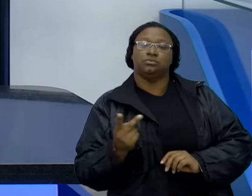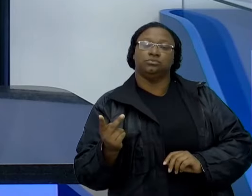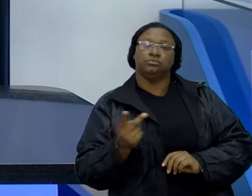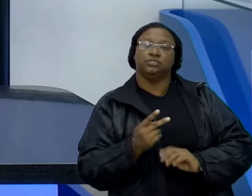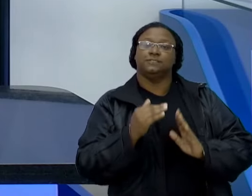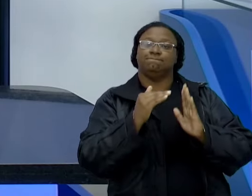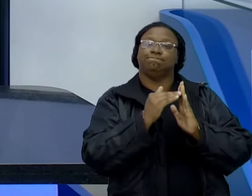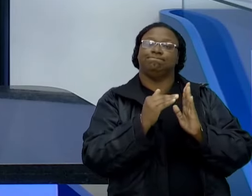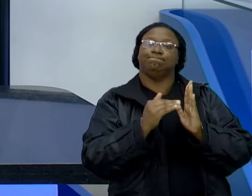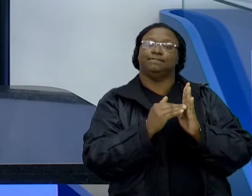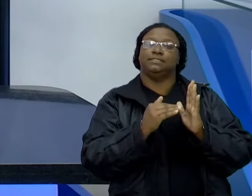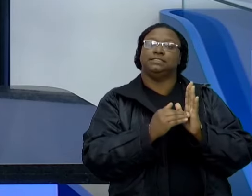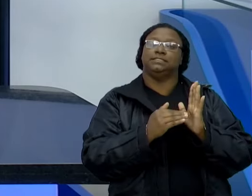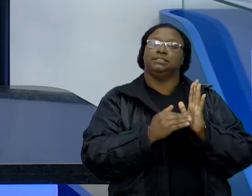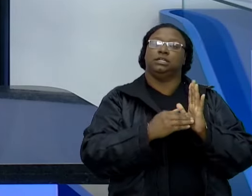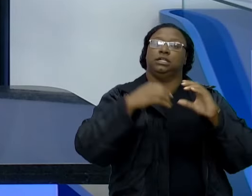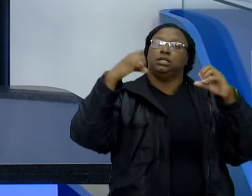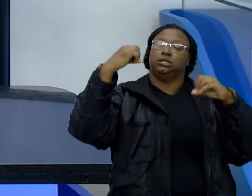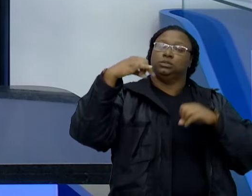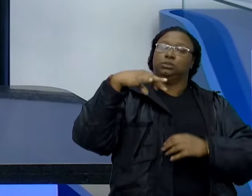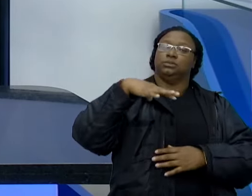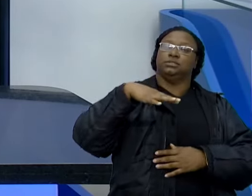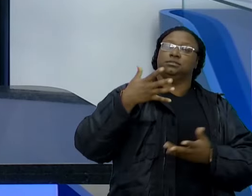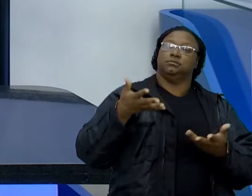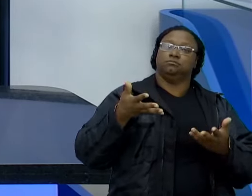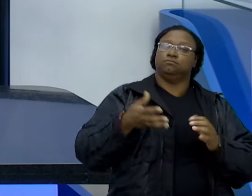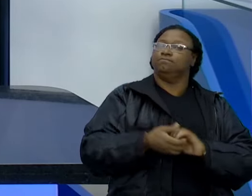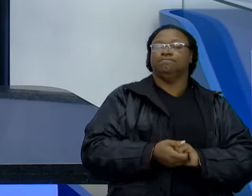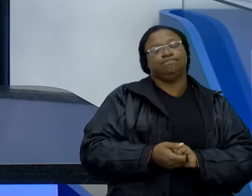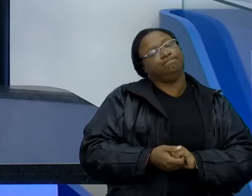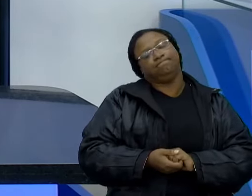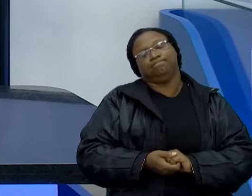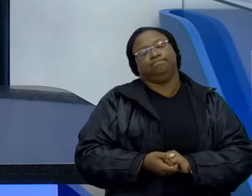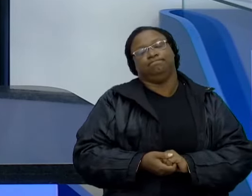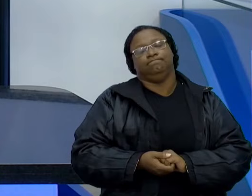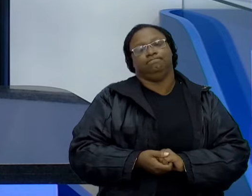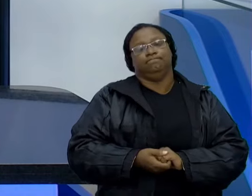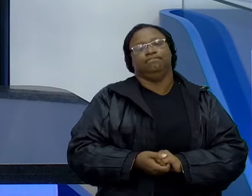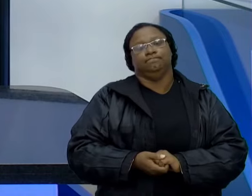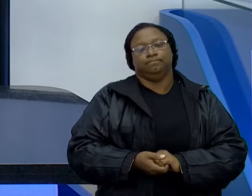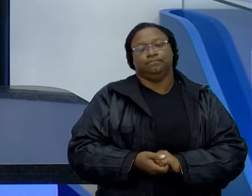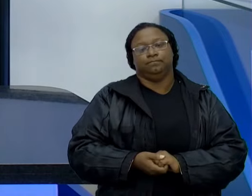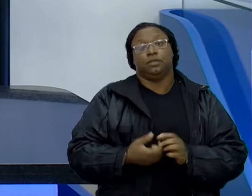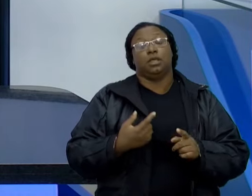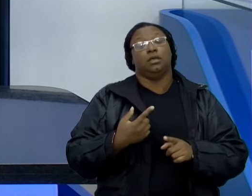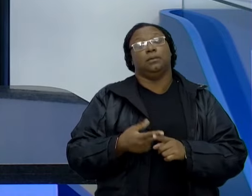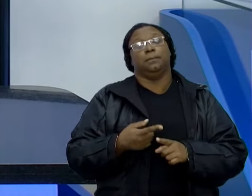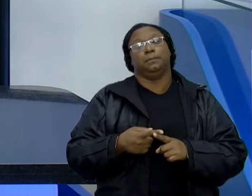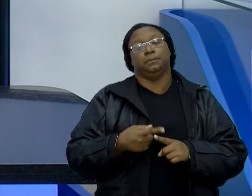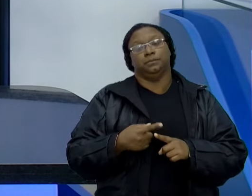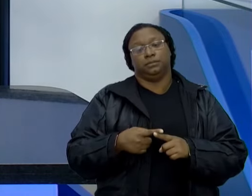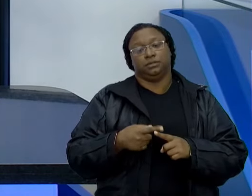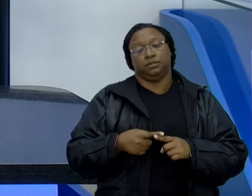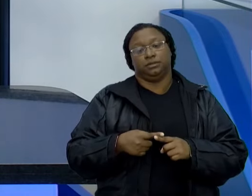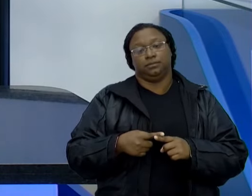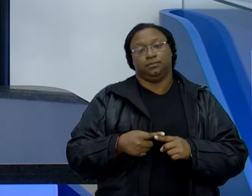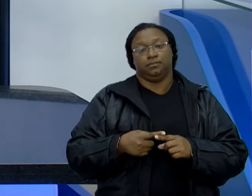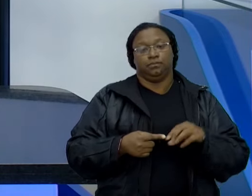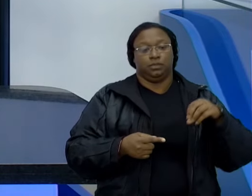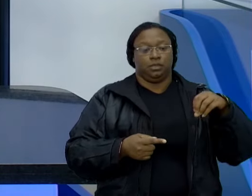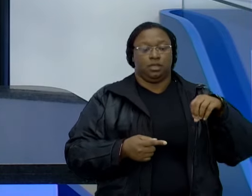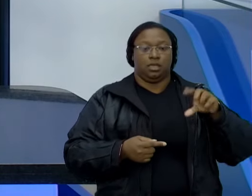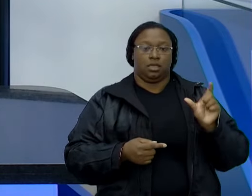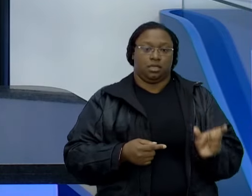em escala em termos de iluminação. Ela não está. Por quê? Porque essa aqui é uma